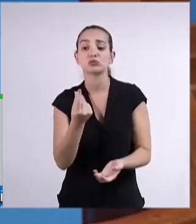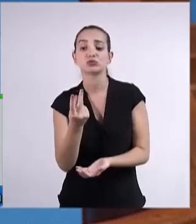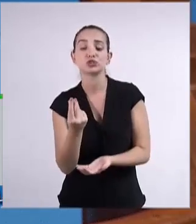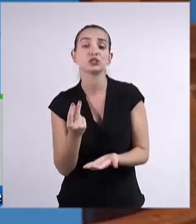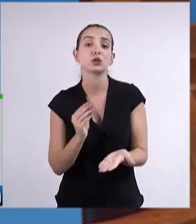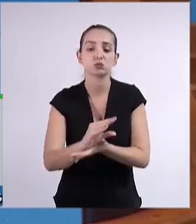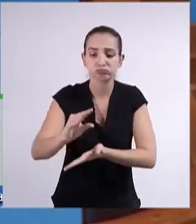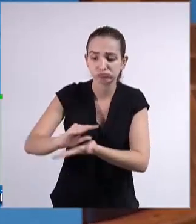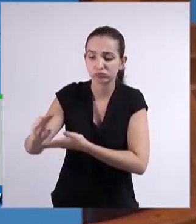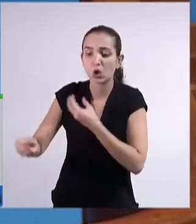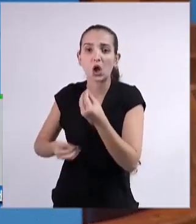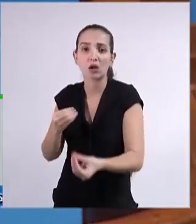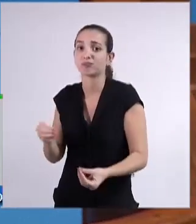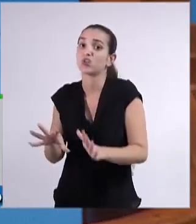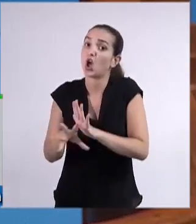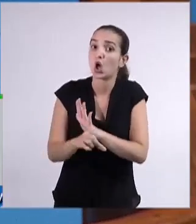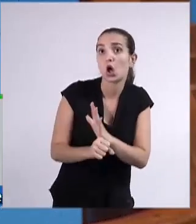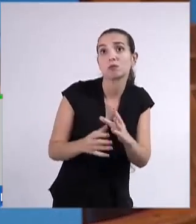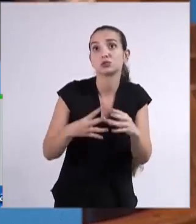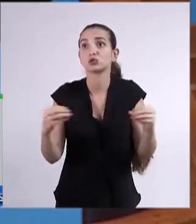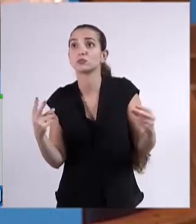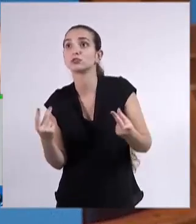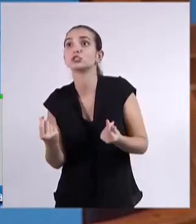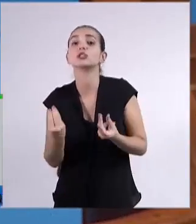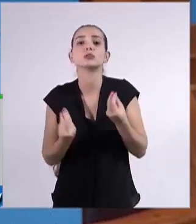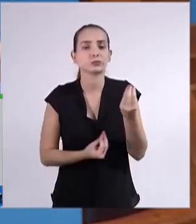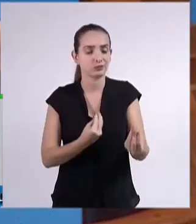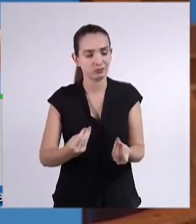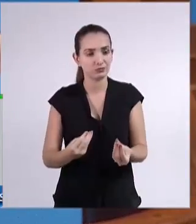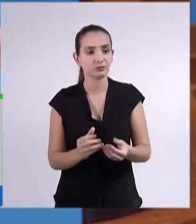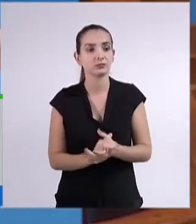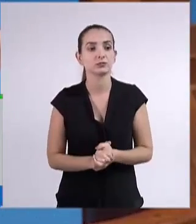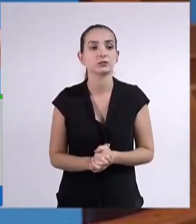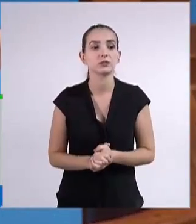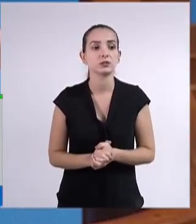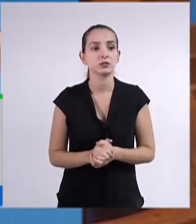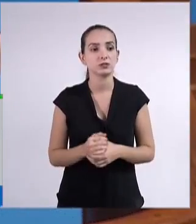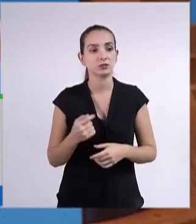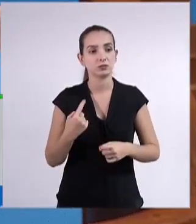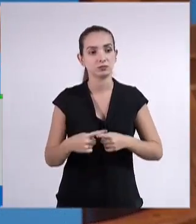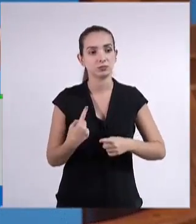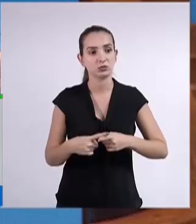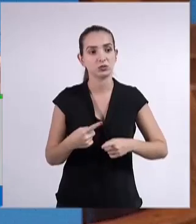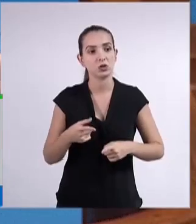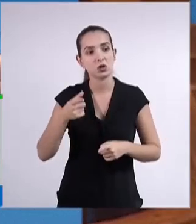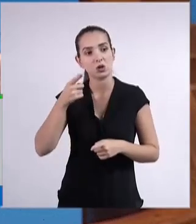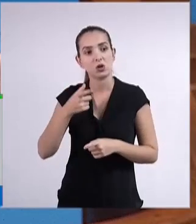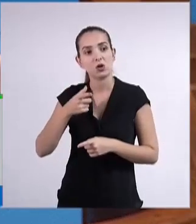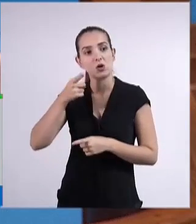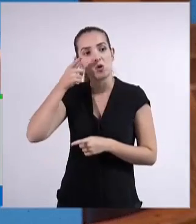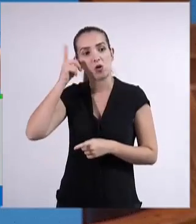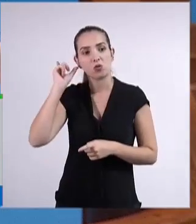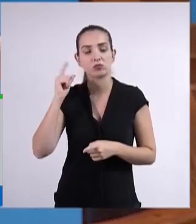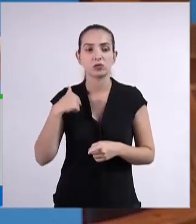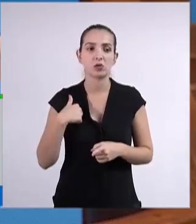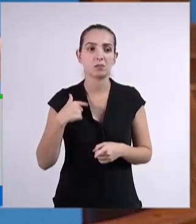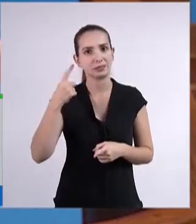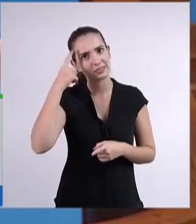tenho certeza absoluta que deve ter alguma coisa errada. Se não tivesse, ontem teriam ficado calmos. Quando eu fiz a postagem,